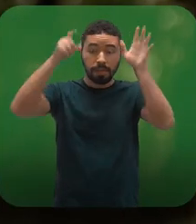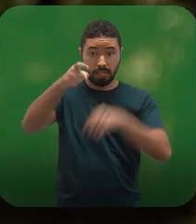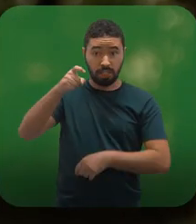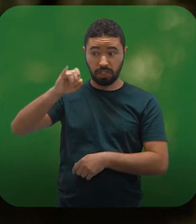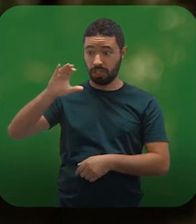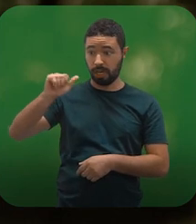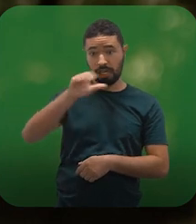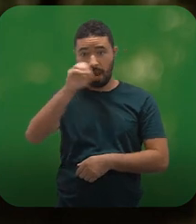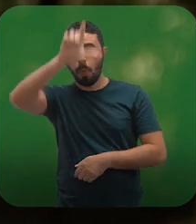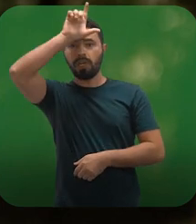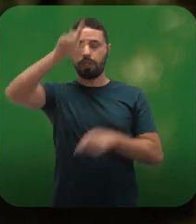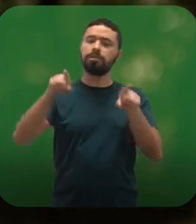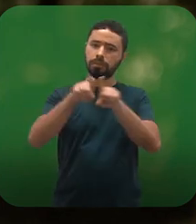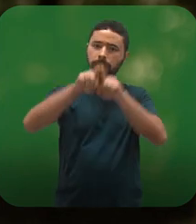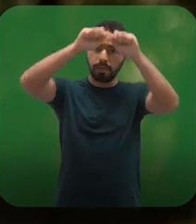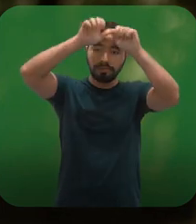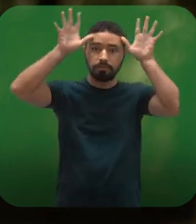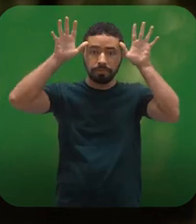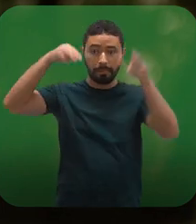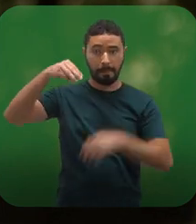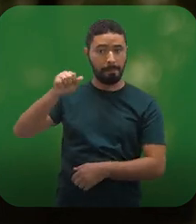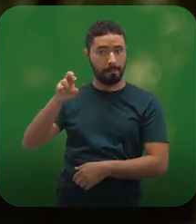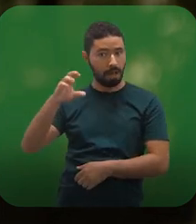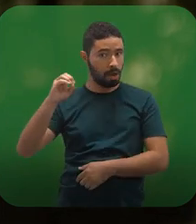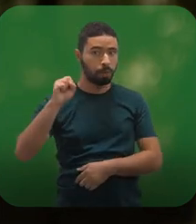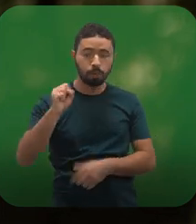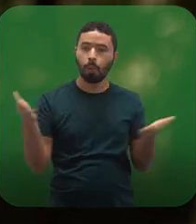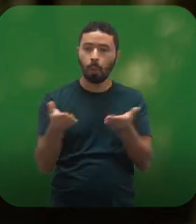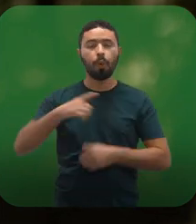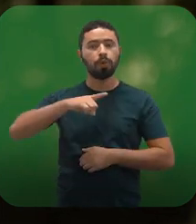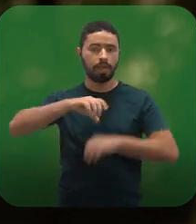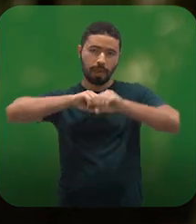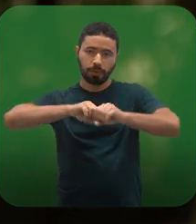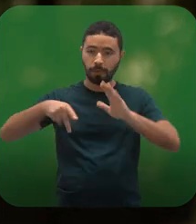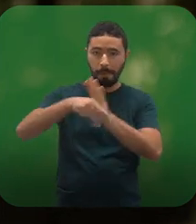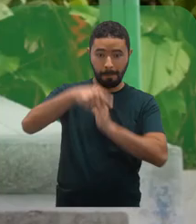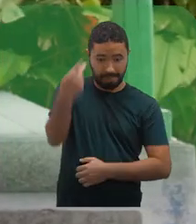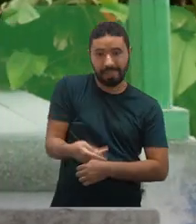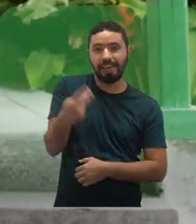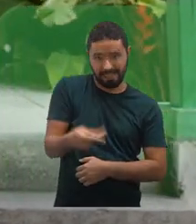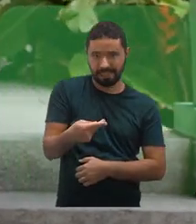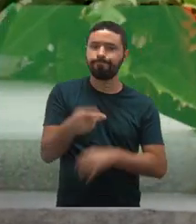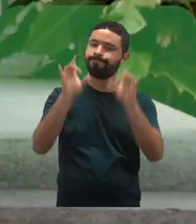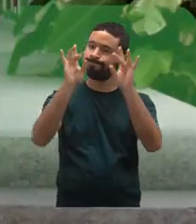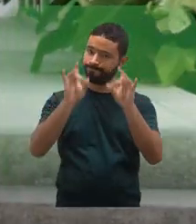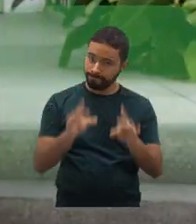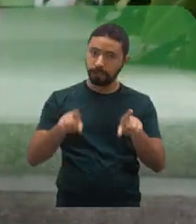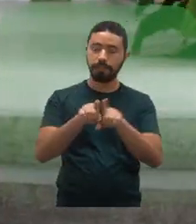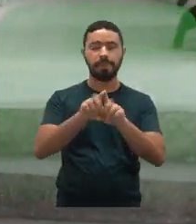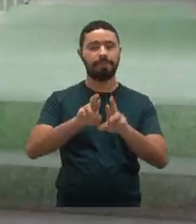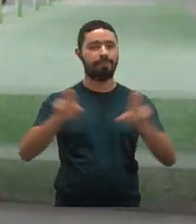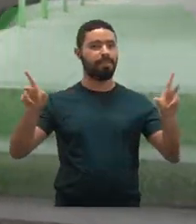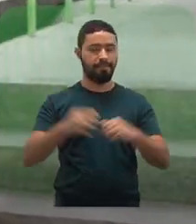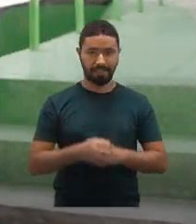Marcos, hoje nós temos uma educação dentro do nosso território específica e diferenciada. Chegando ao IFPE